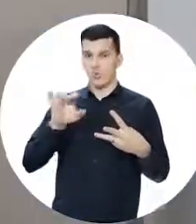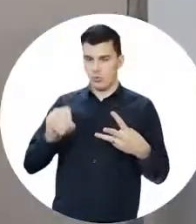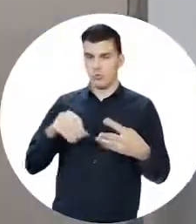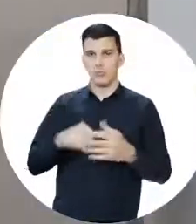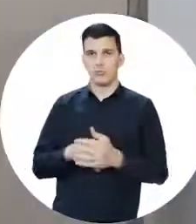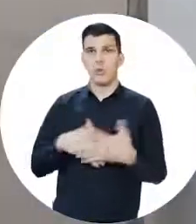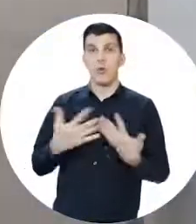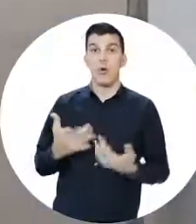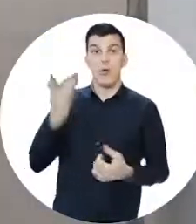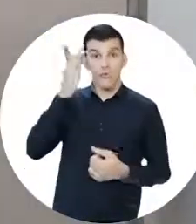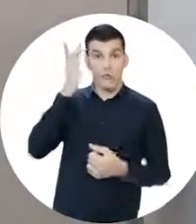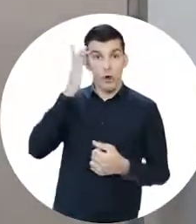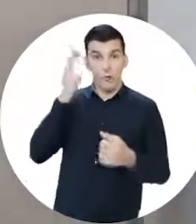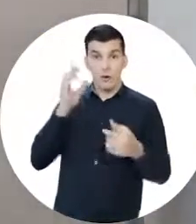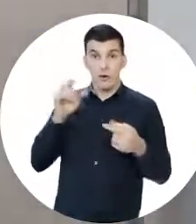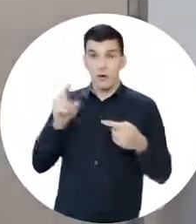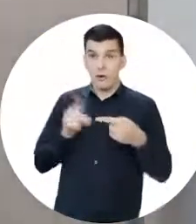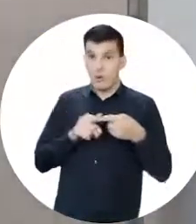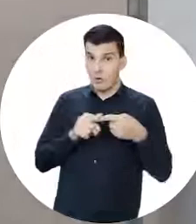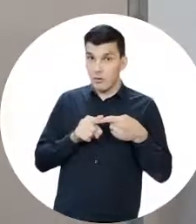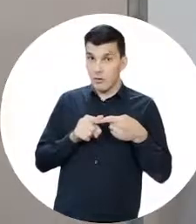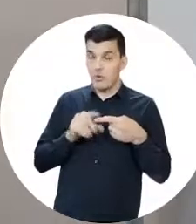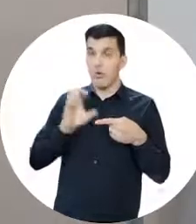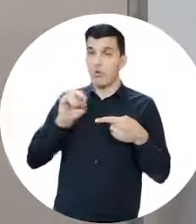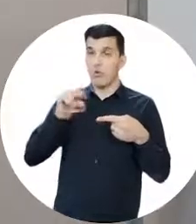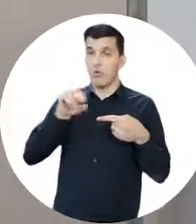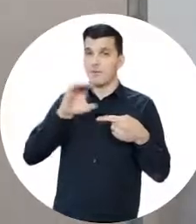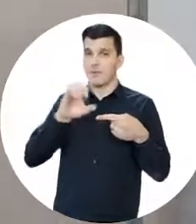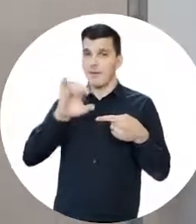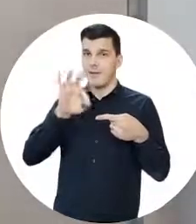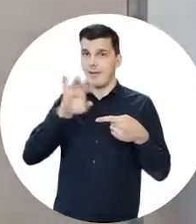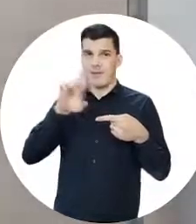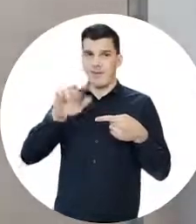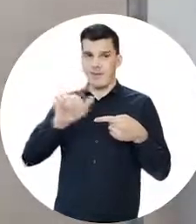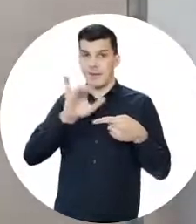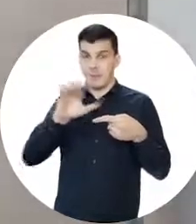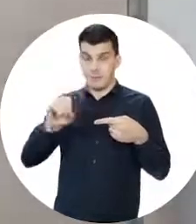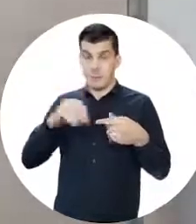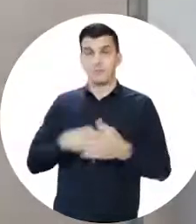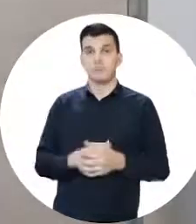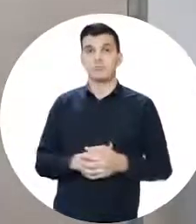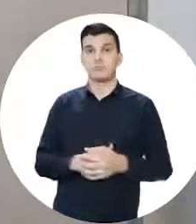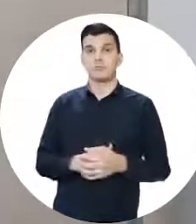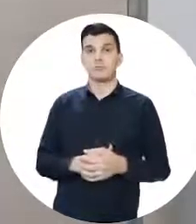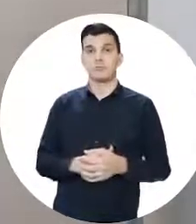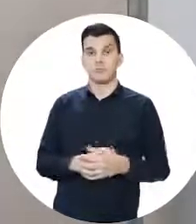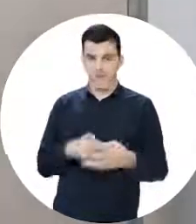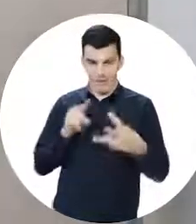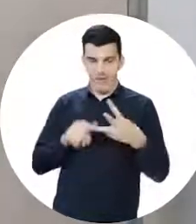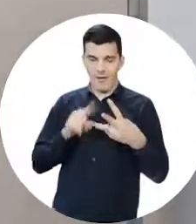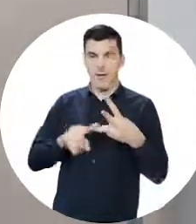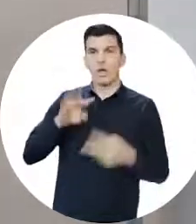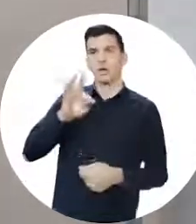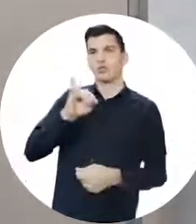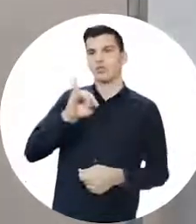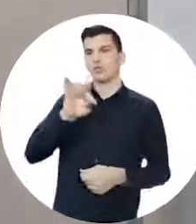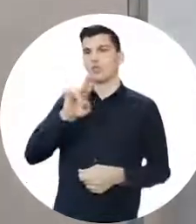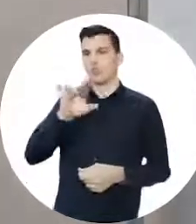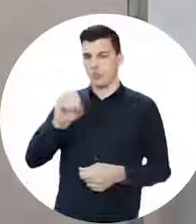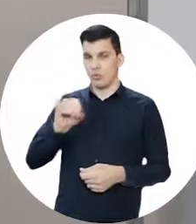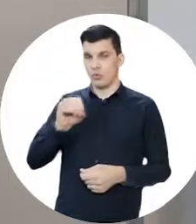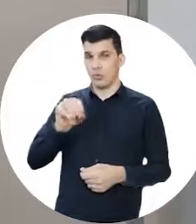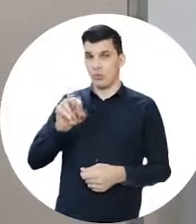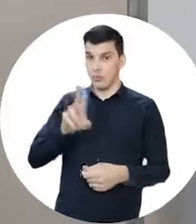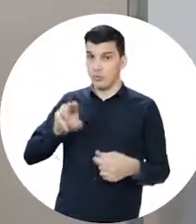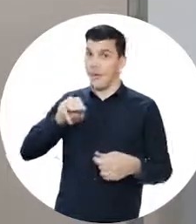Outra forma de concentração que a gente pode calcular dentro de soluções, pessoal, é o que a gente chama de títulos. Título em